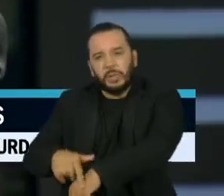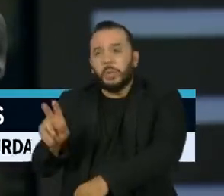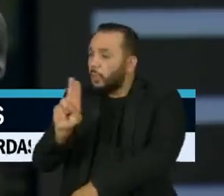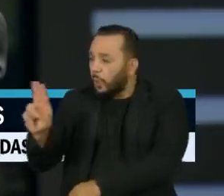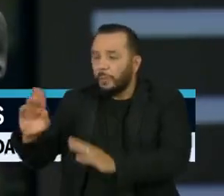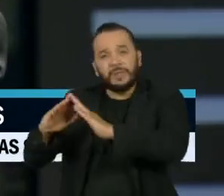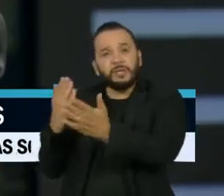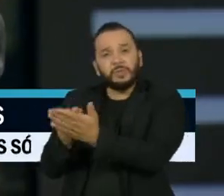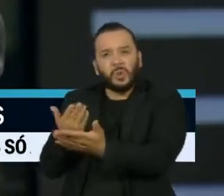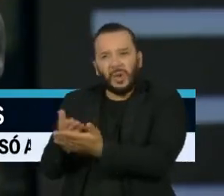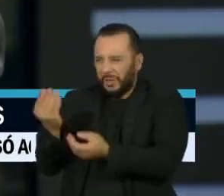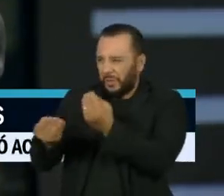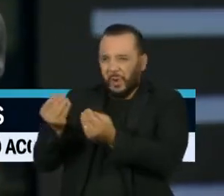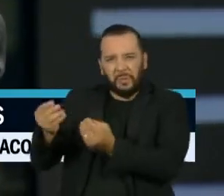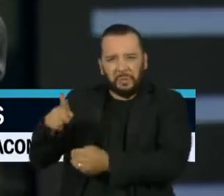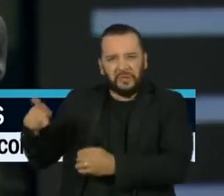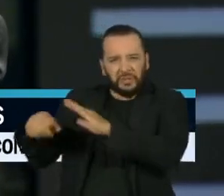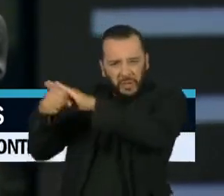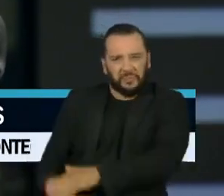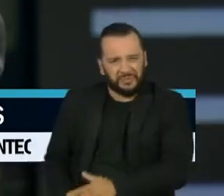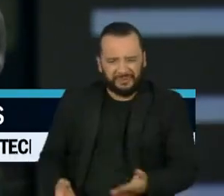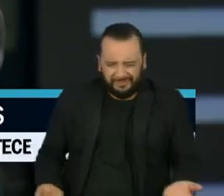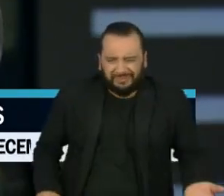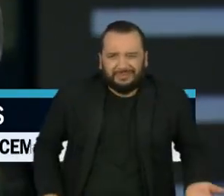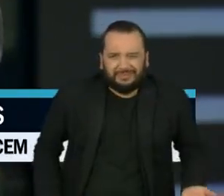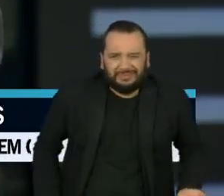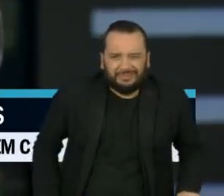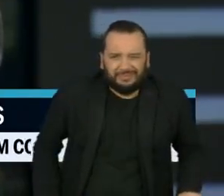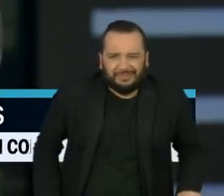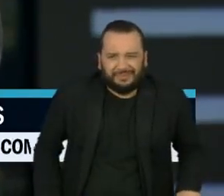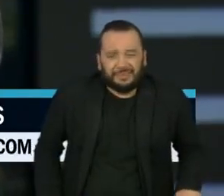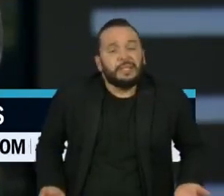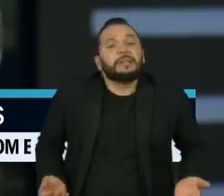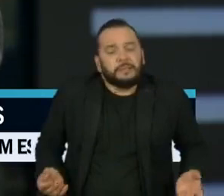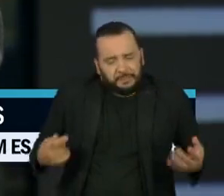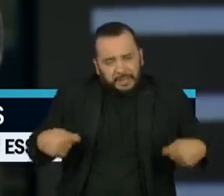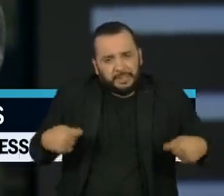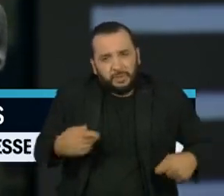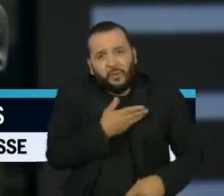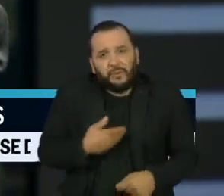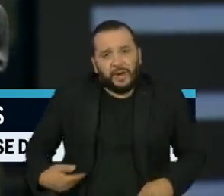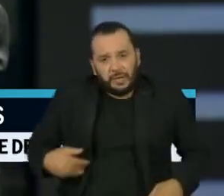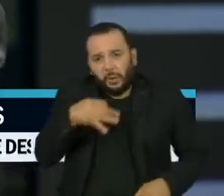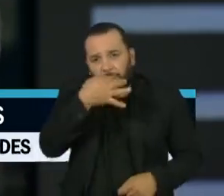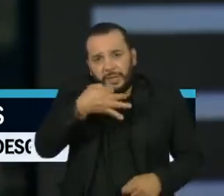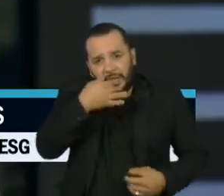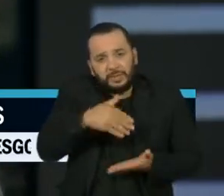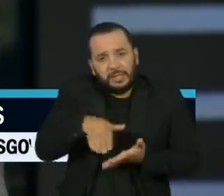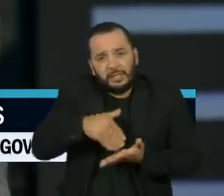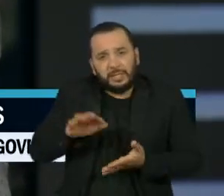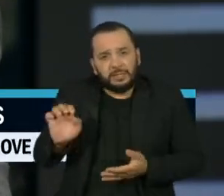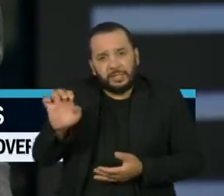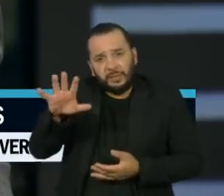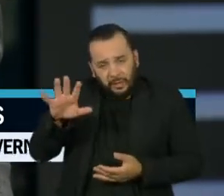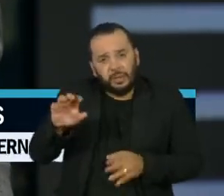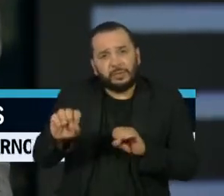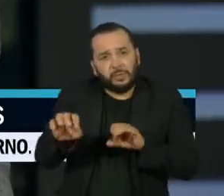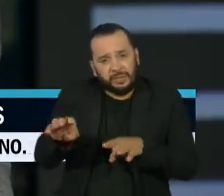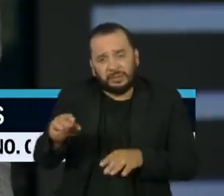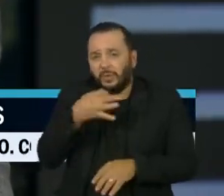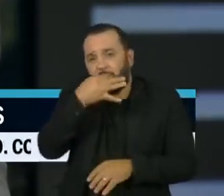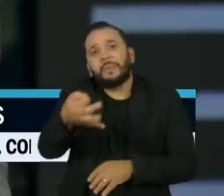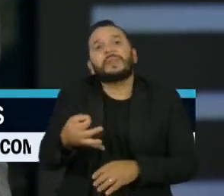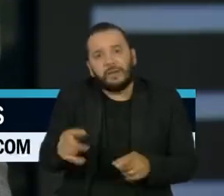seu nome, tem um ato desse com essa arbitrariedade. Então, aguardo, no mínimo, que o governador da Bahia fale e o secretário estadual de Educação,